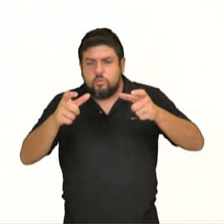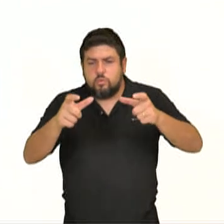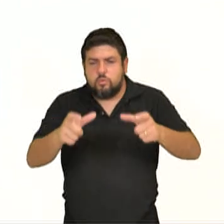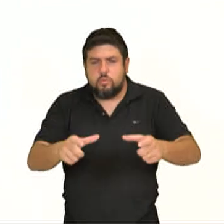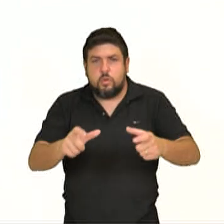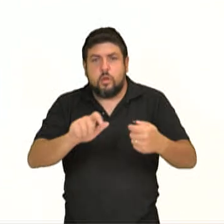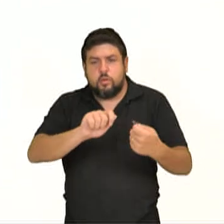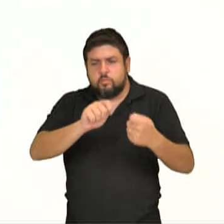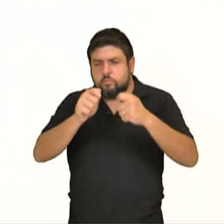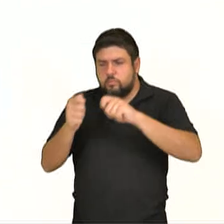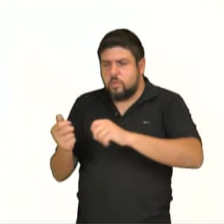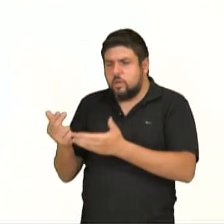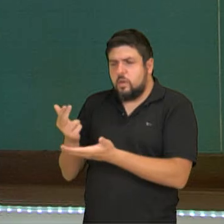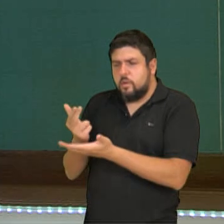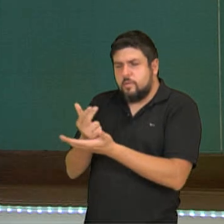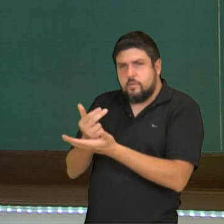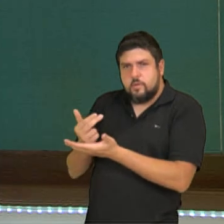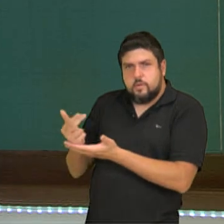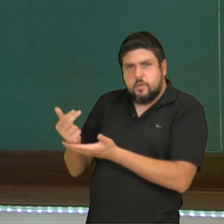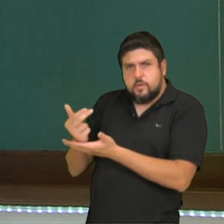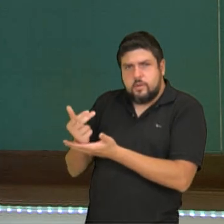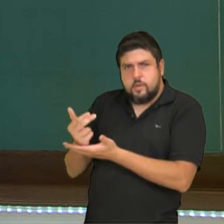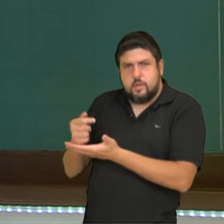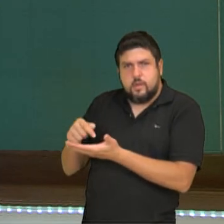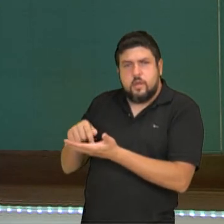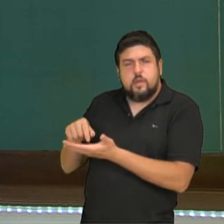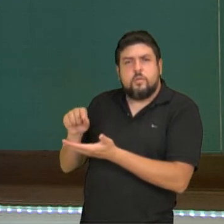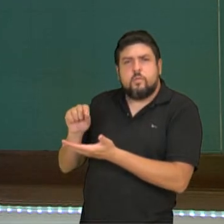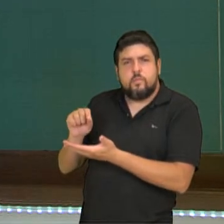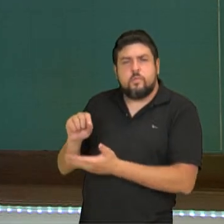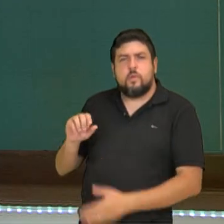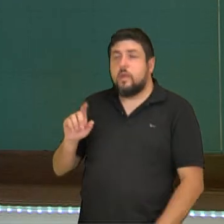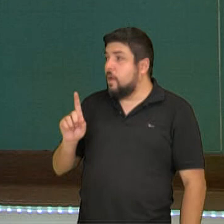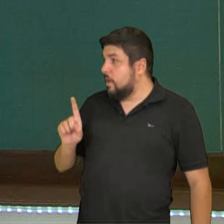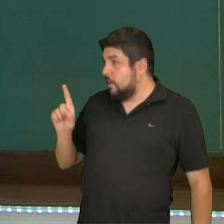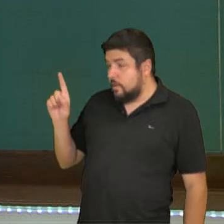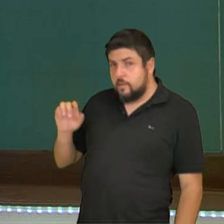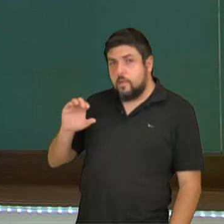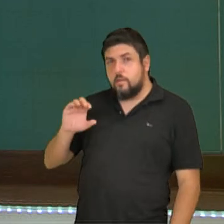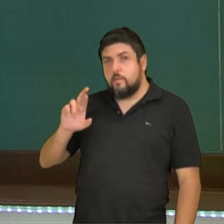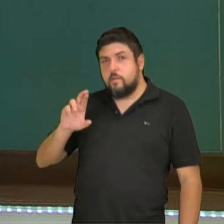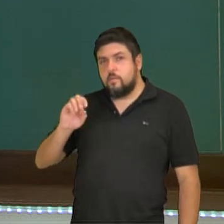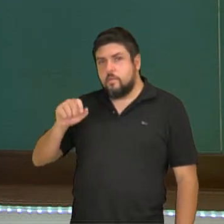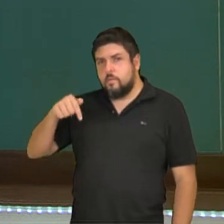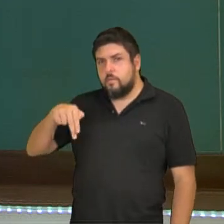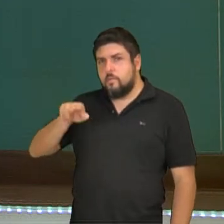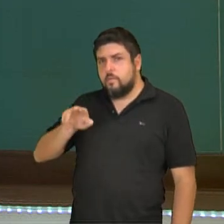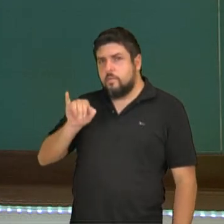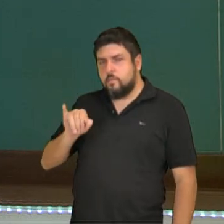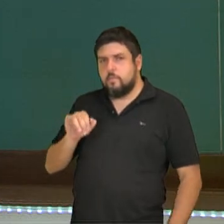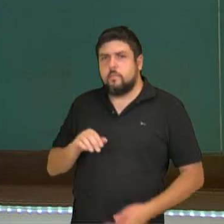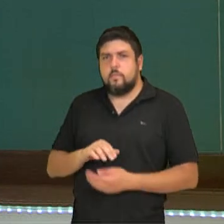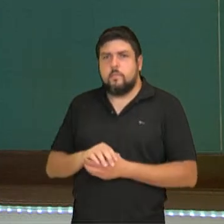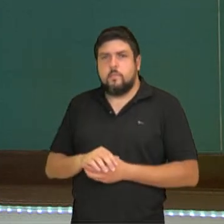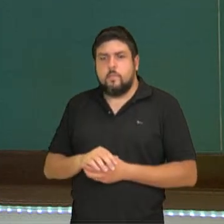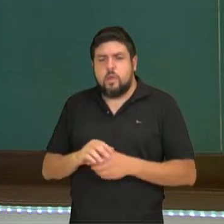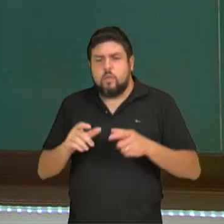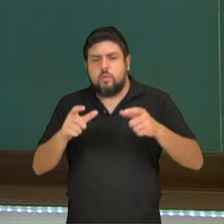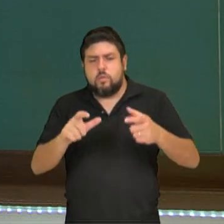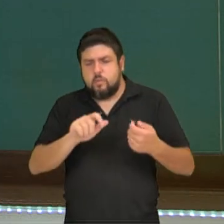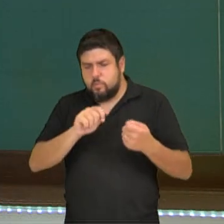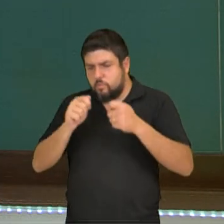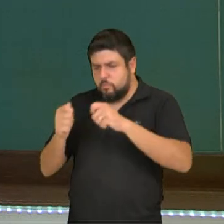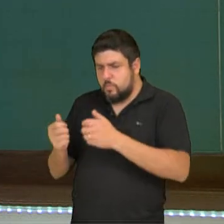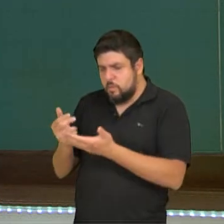feito à mão, o que é isso aqui? Isso aqui é um croquis, tá? Então a representação de um local por meio de um desenho feito à mão, sem